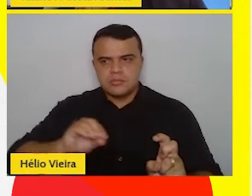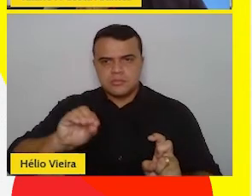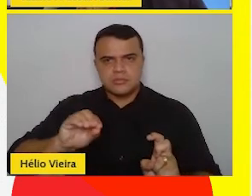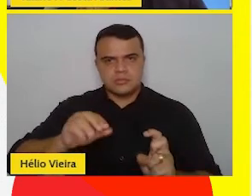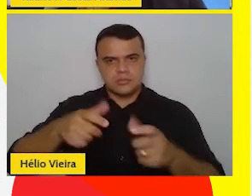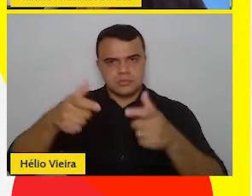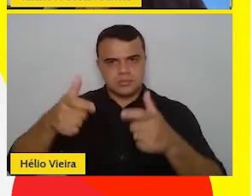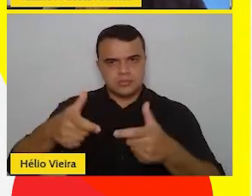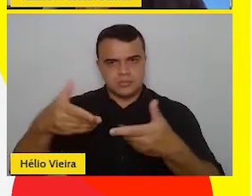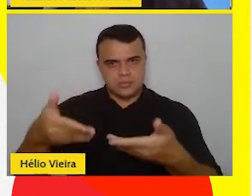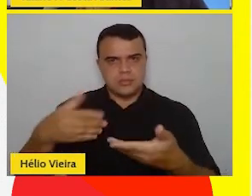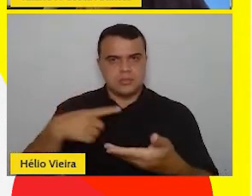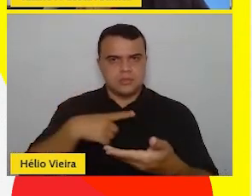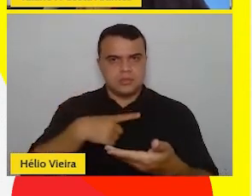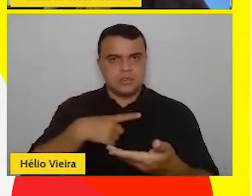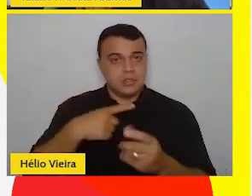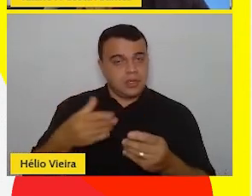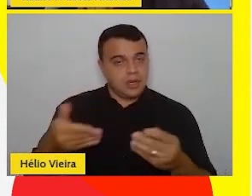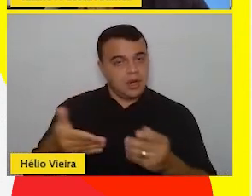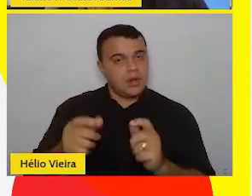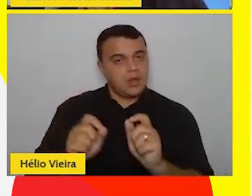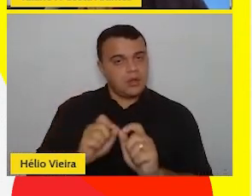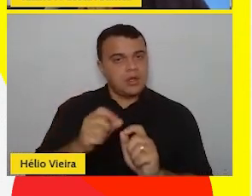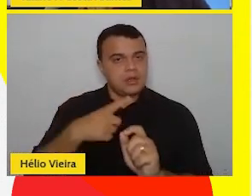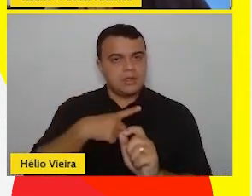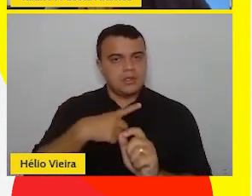posição de linha, né? Aqui a gente tem